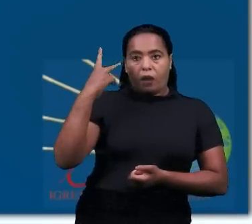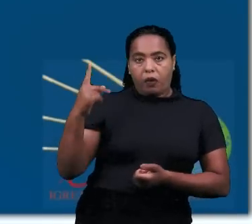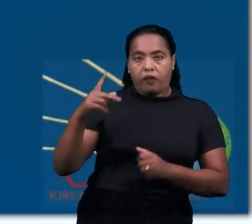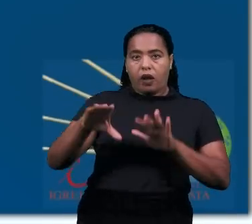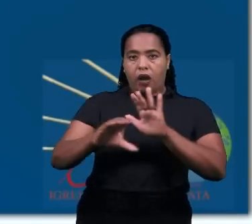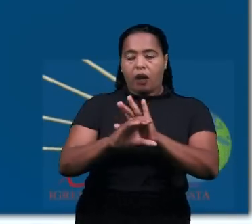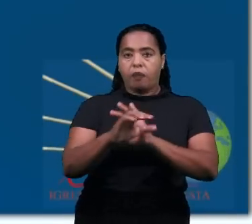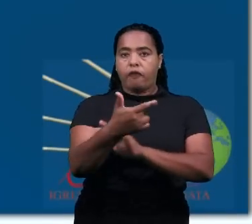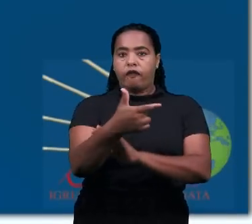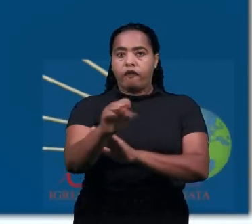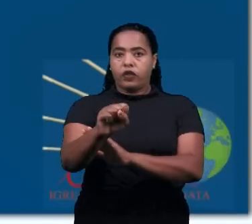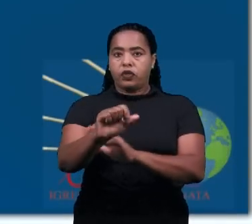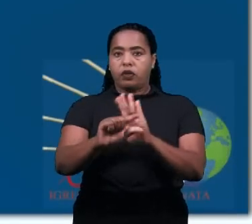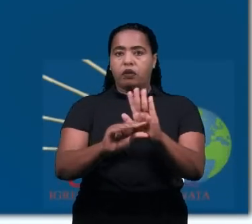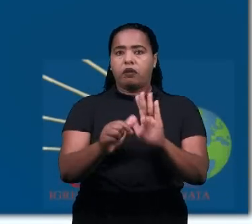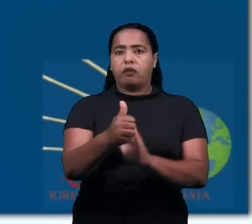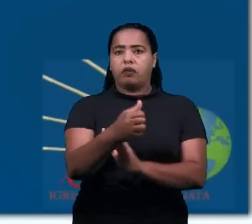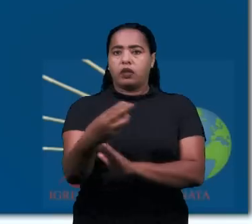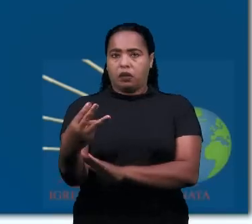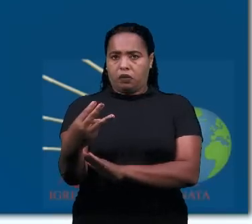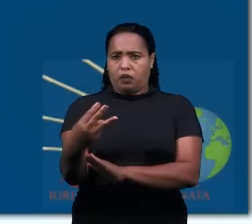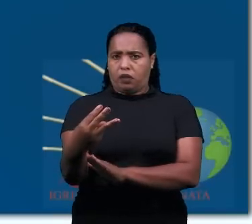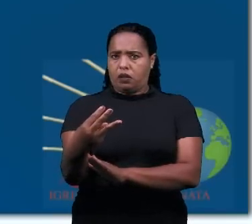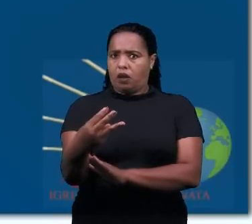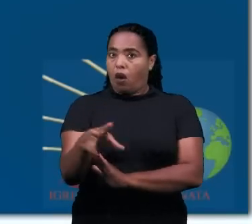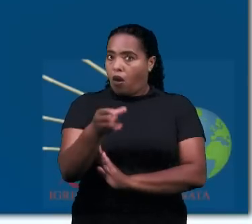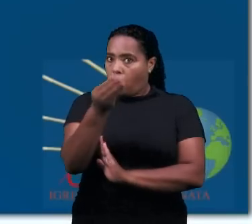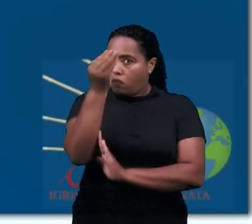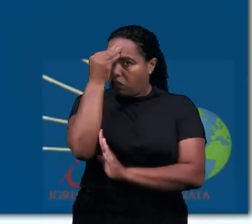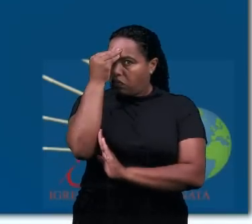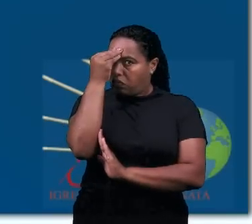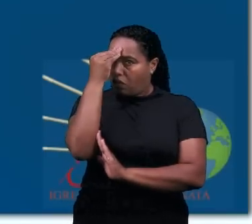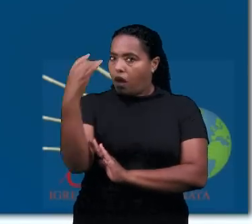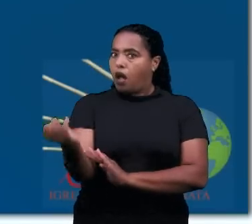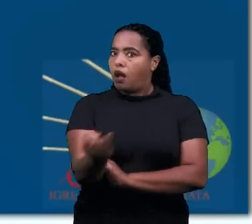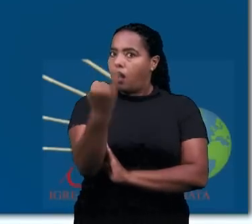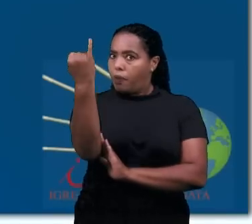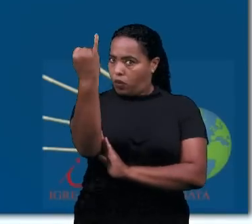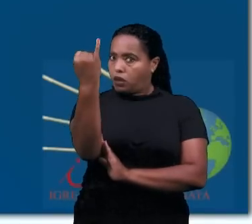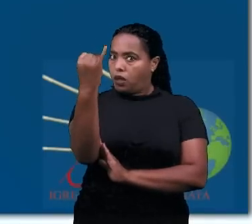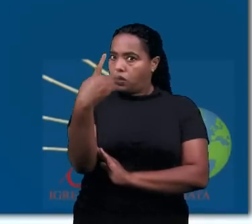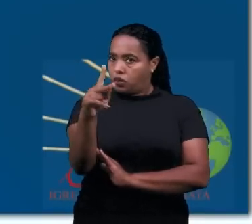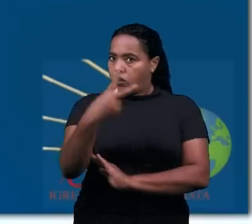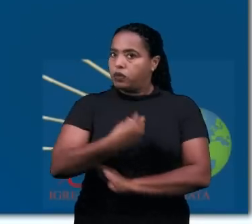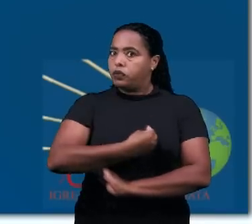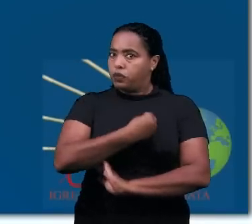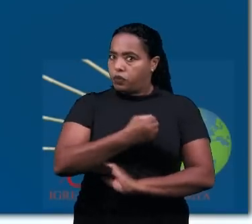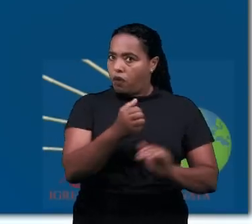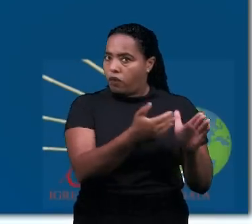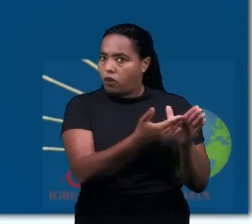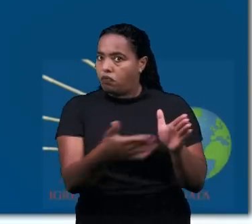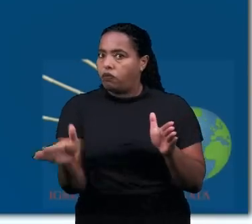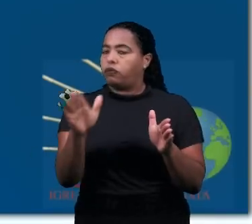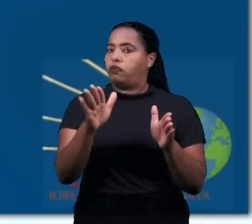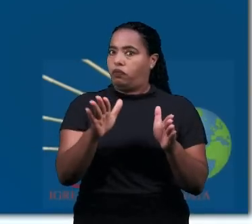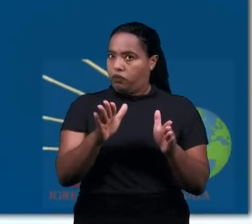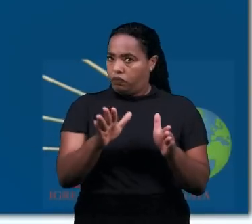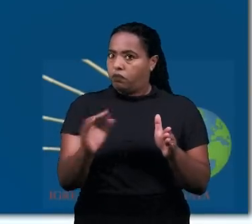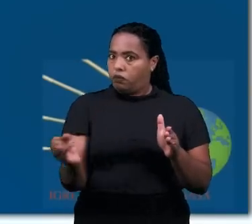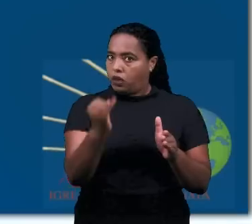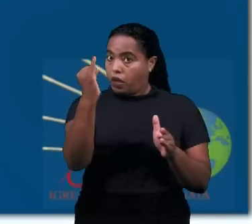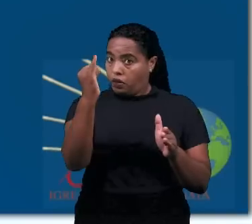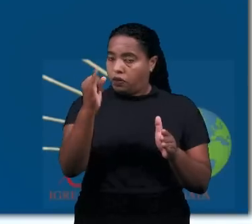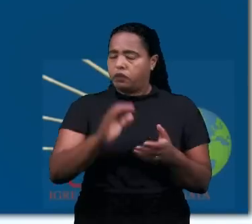13. Nunca mais esqueça esse versículo, é importante no seu viver diário. Diz assim: o